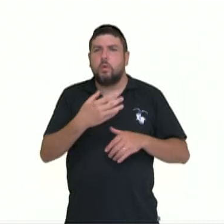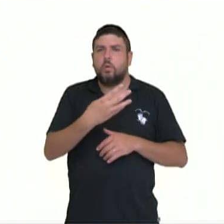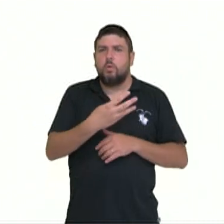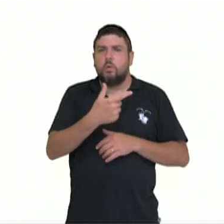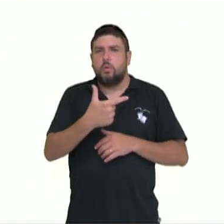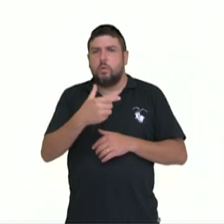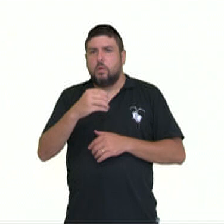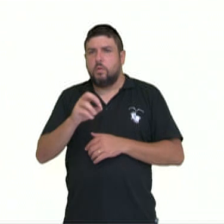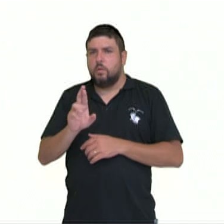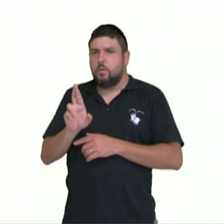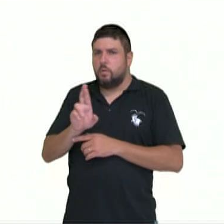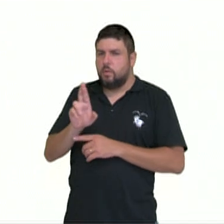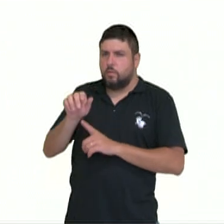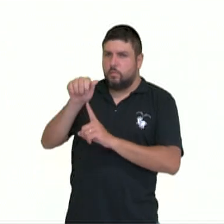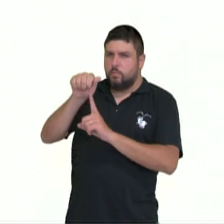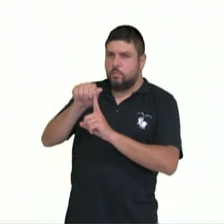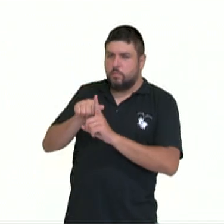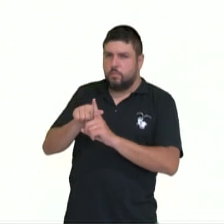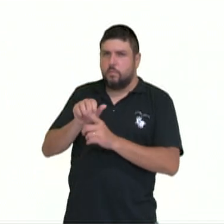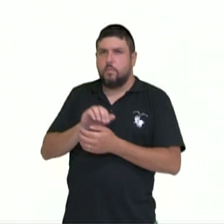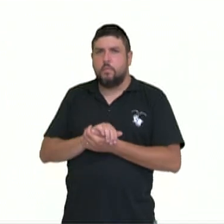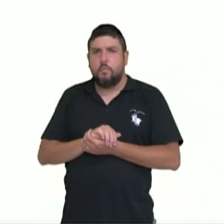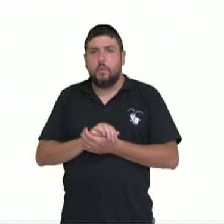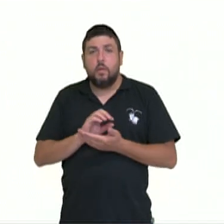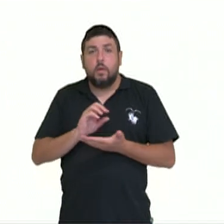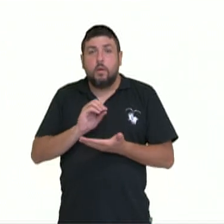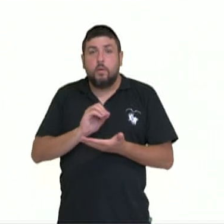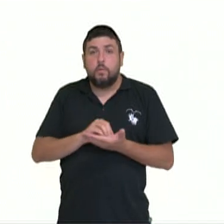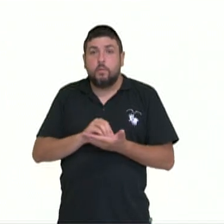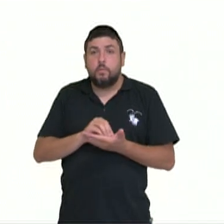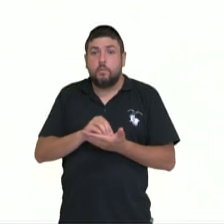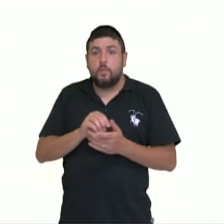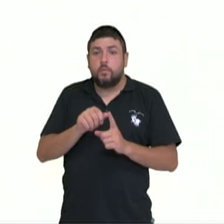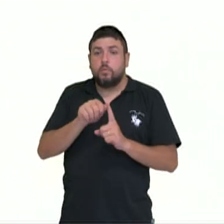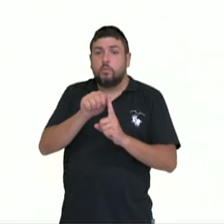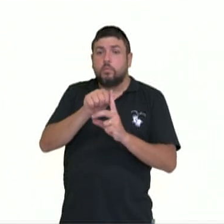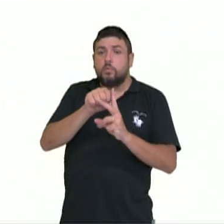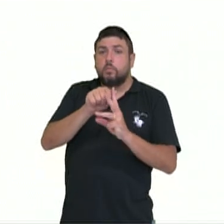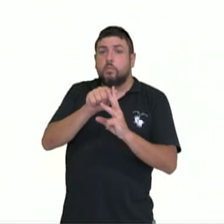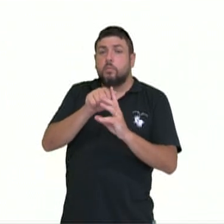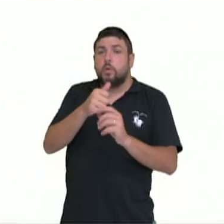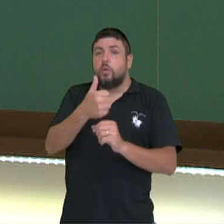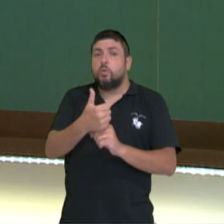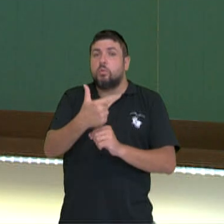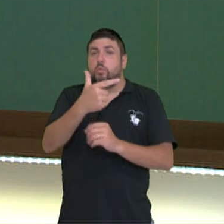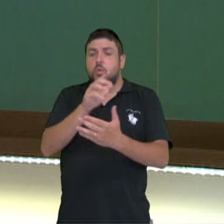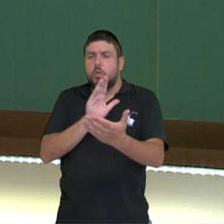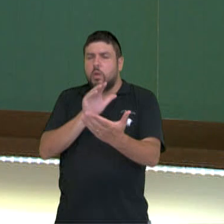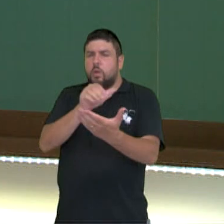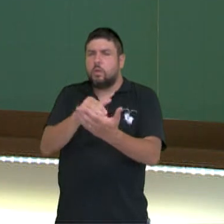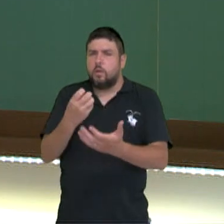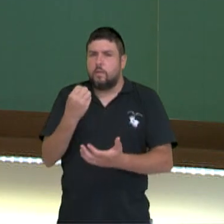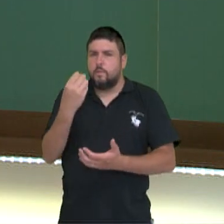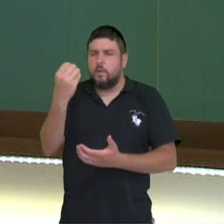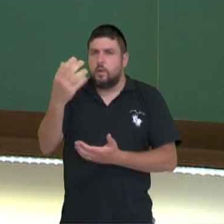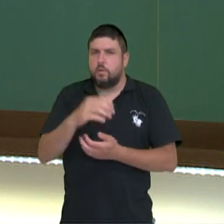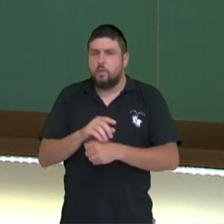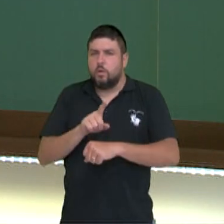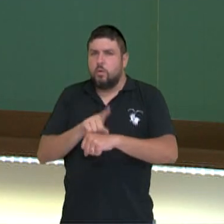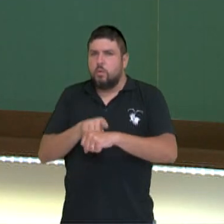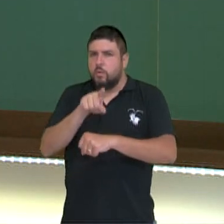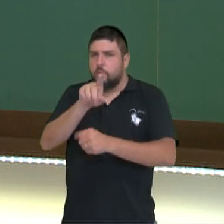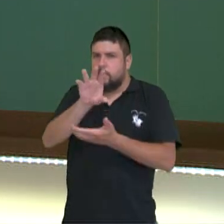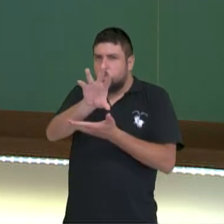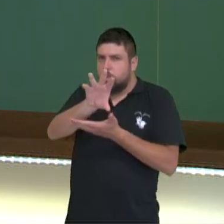mês. Já que ainda faltam 12 meses até a data da viagem. Então, vamos fazer o seguinte, eu vou dar uma pausinha para vocês copiarem